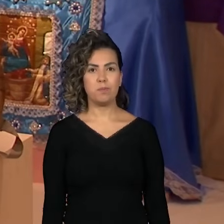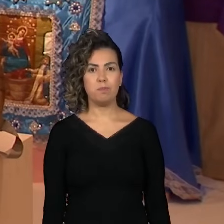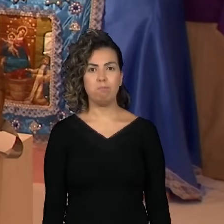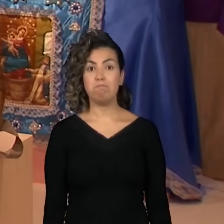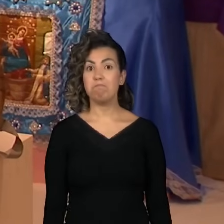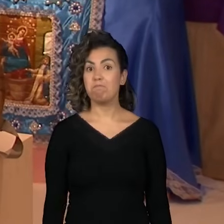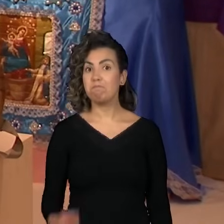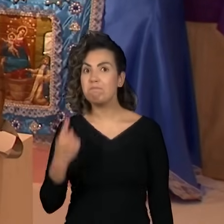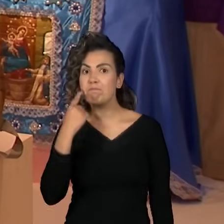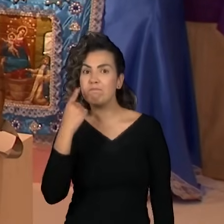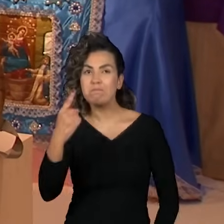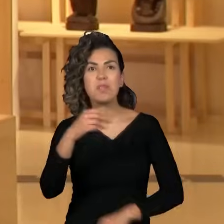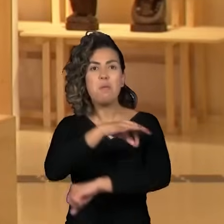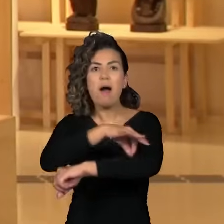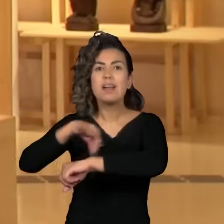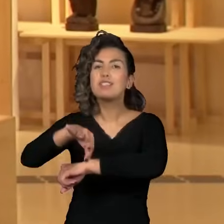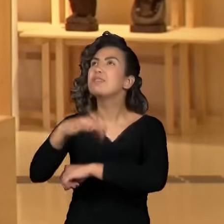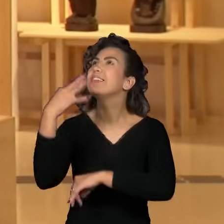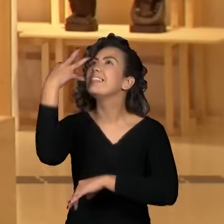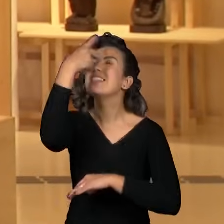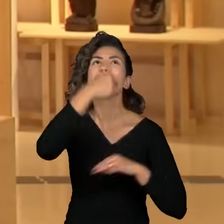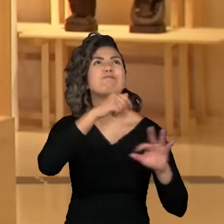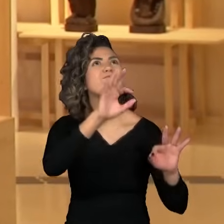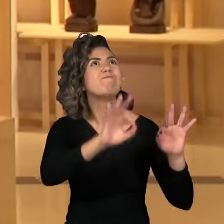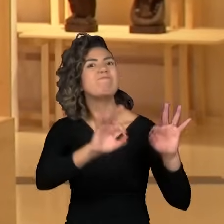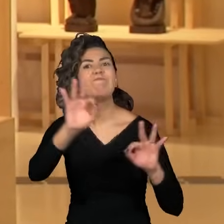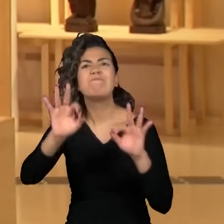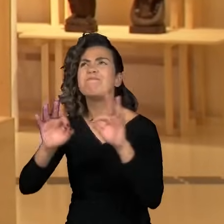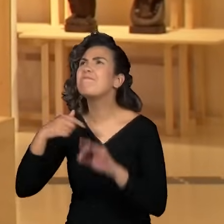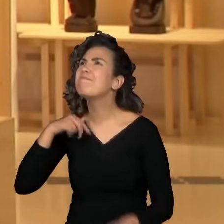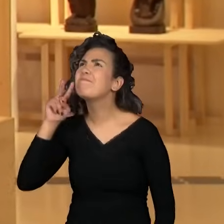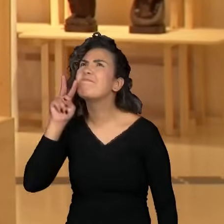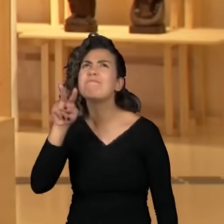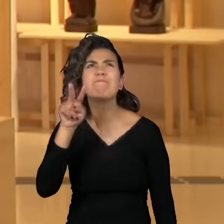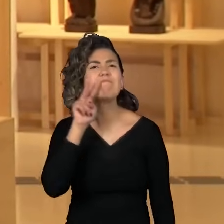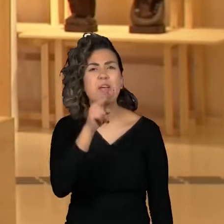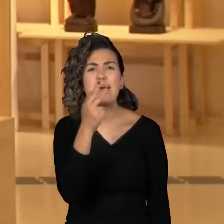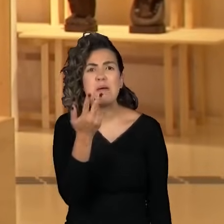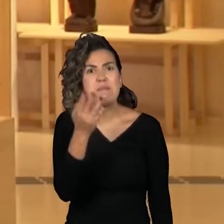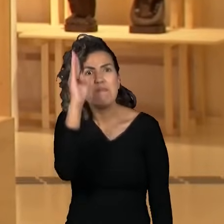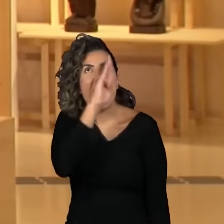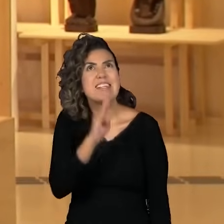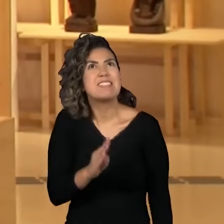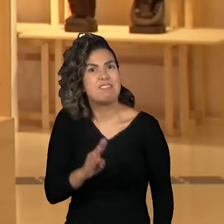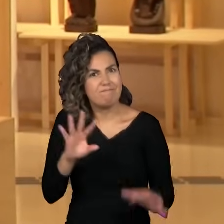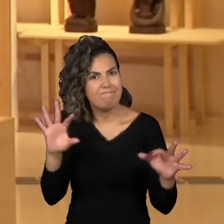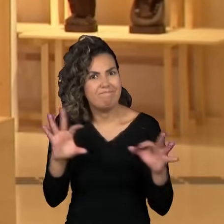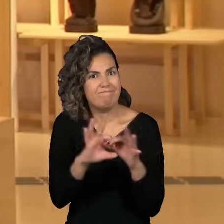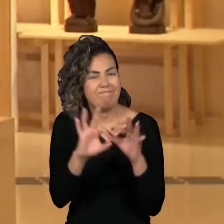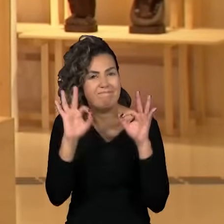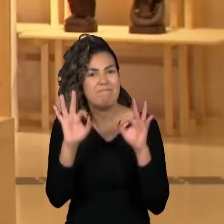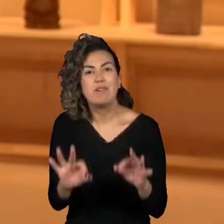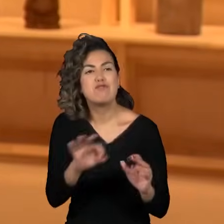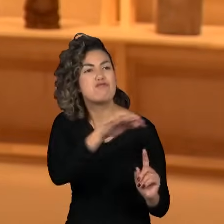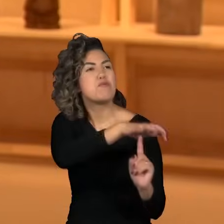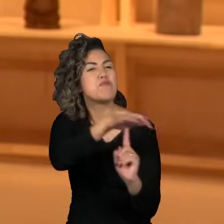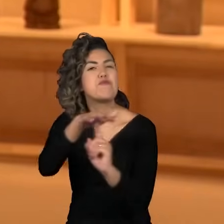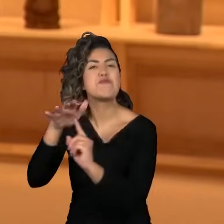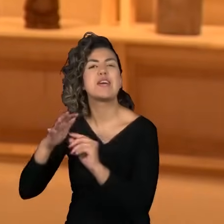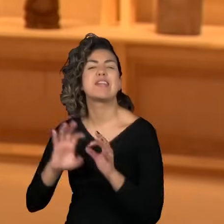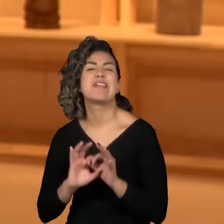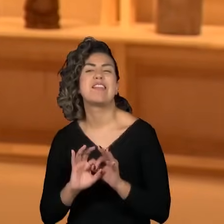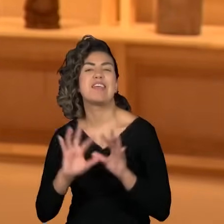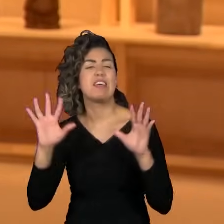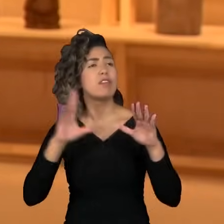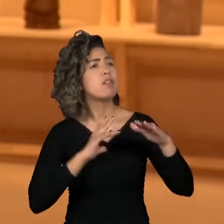A arquitetura da exposição lembra algo bem brasileiro, as feiras livres. São 20 instituições que